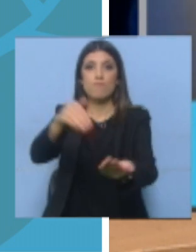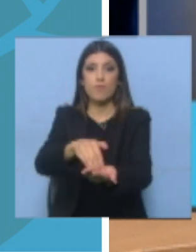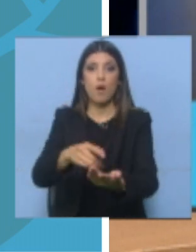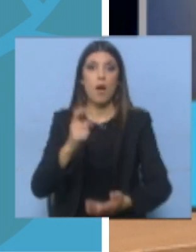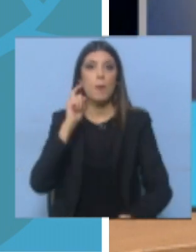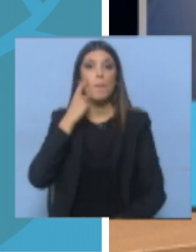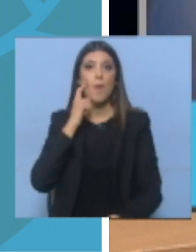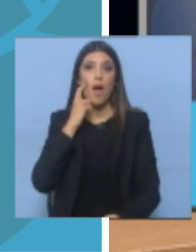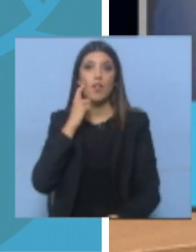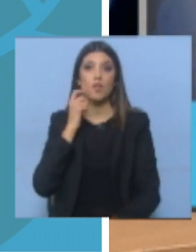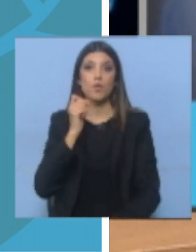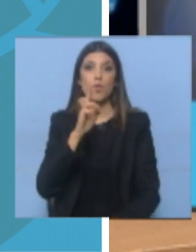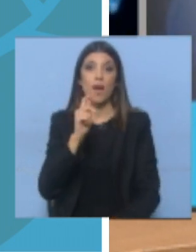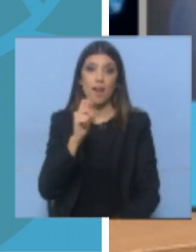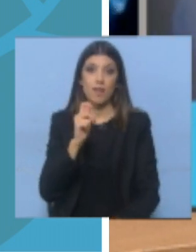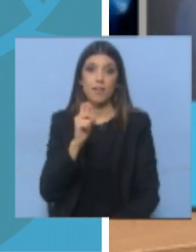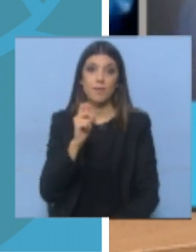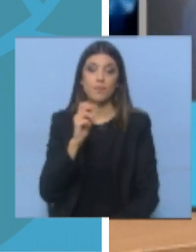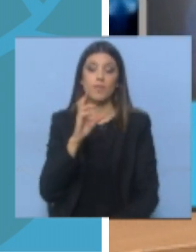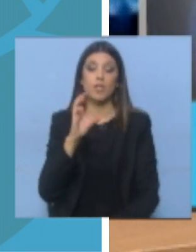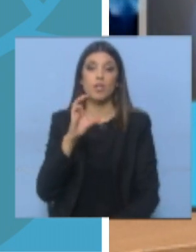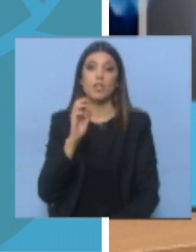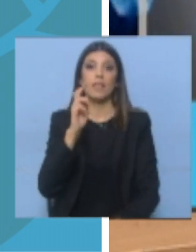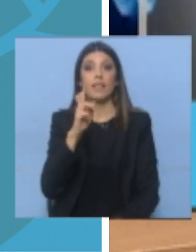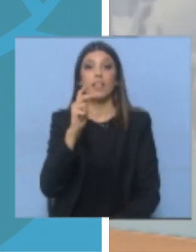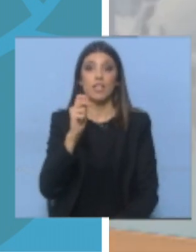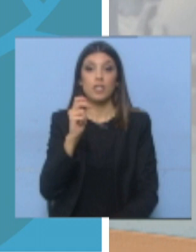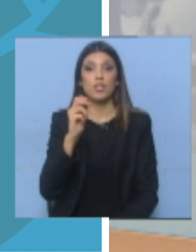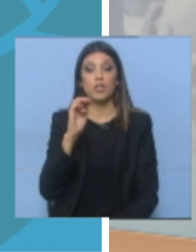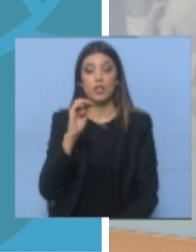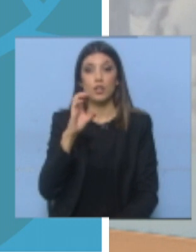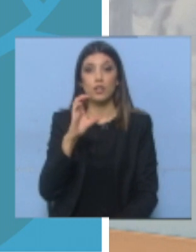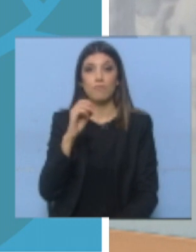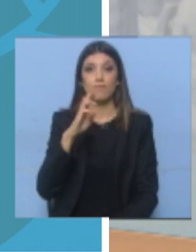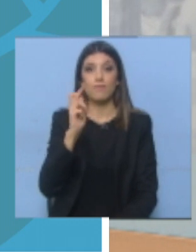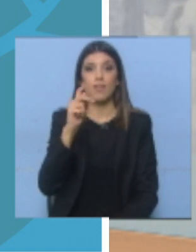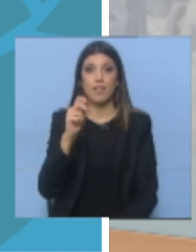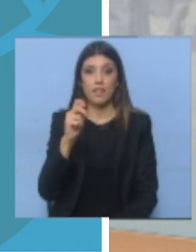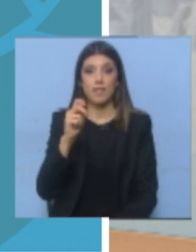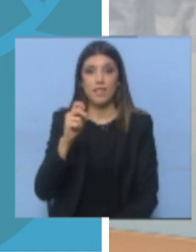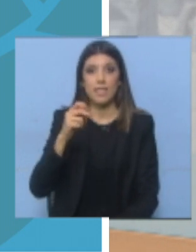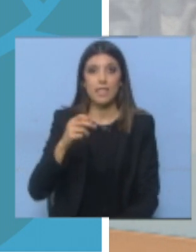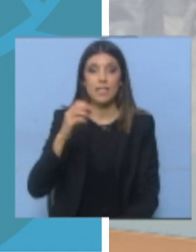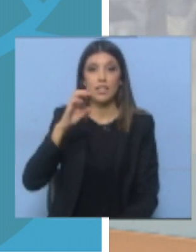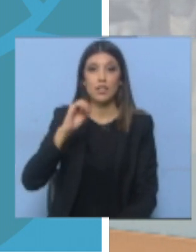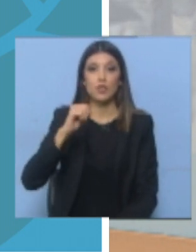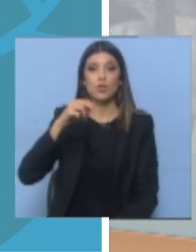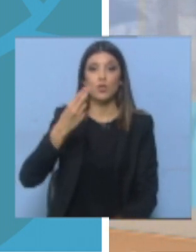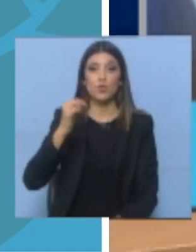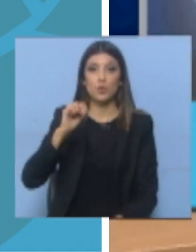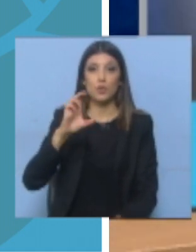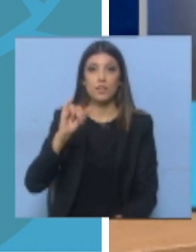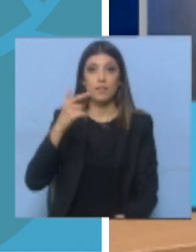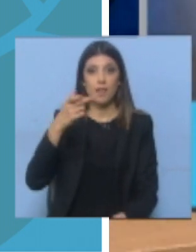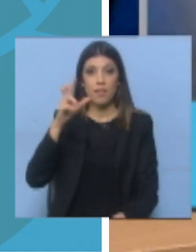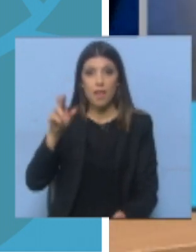Porque essa é a meta de todo o caminho, é ressuscitar com Cristo para uma vida nova através do batismo. E vamos ouvir na noite de